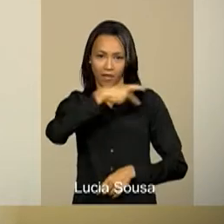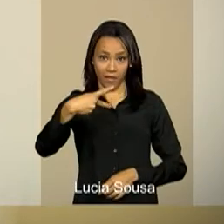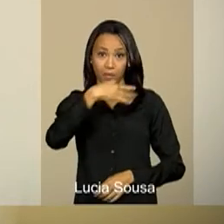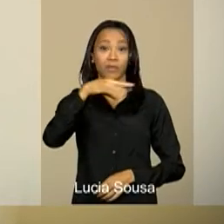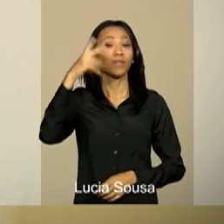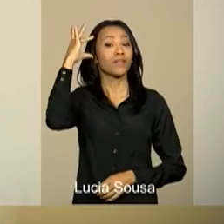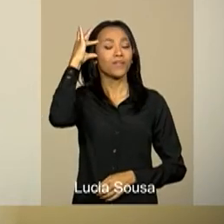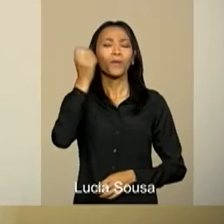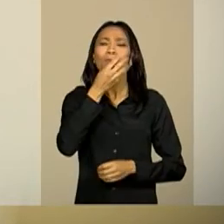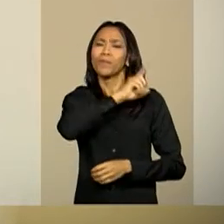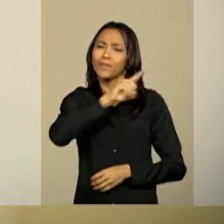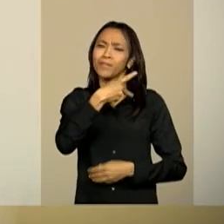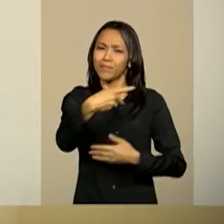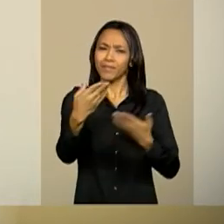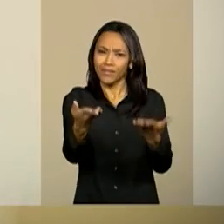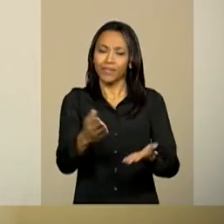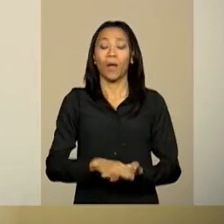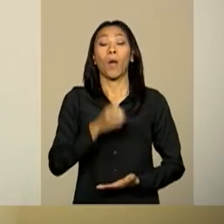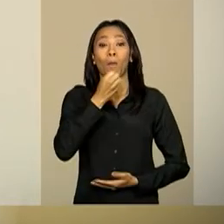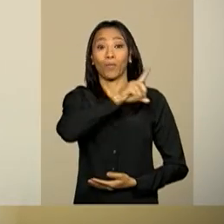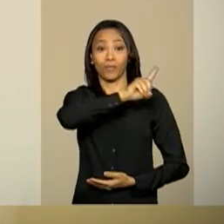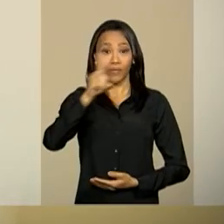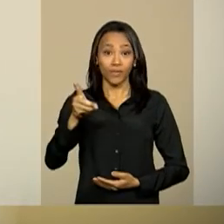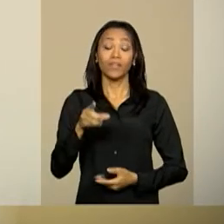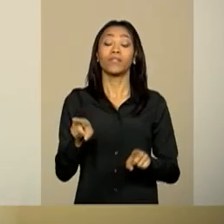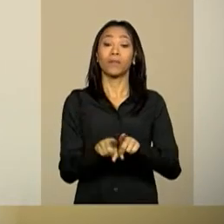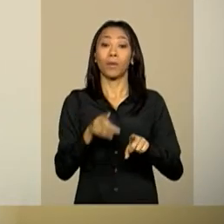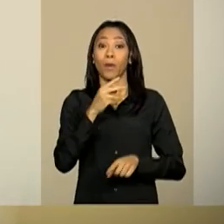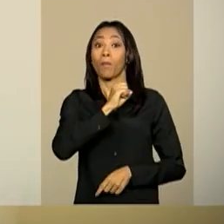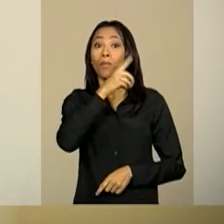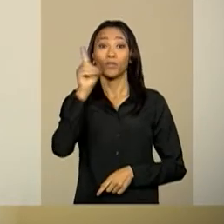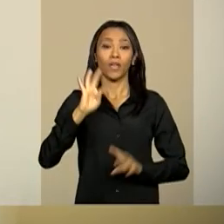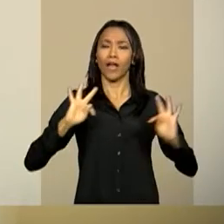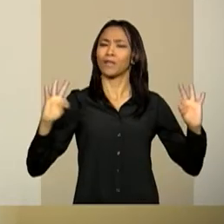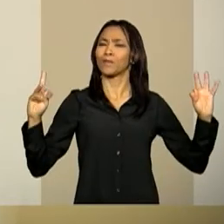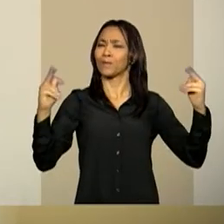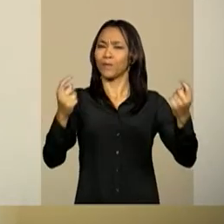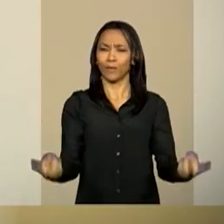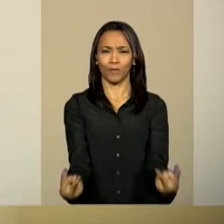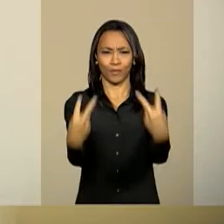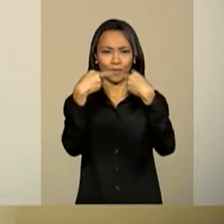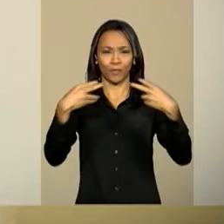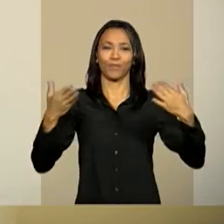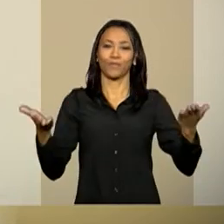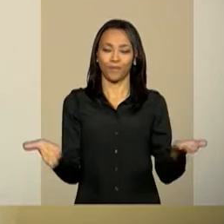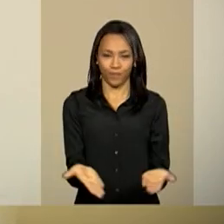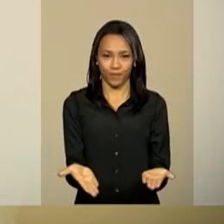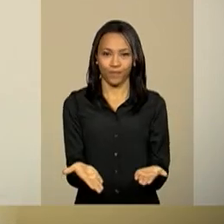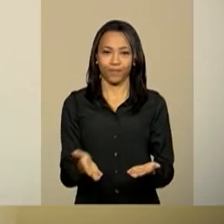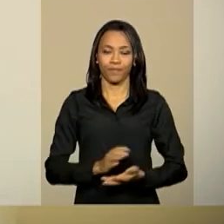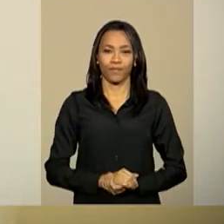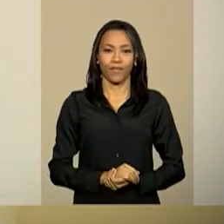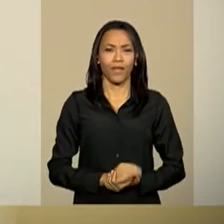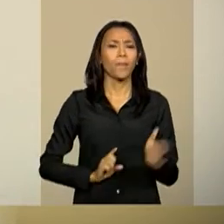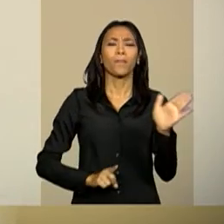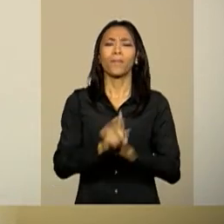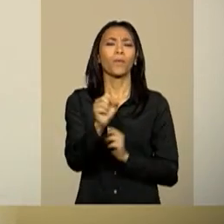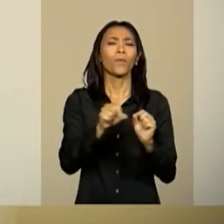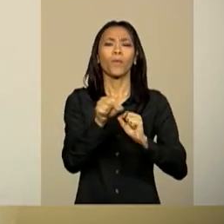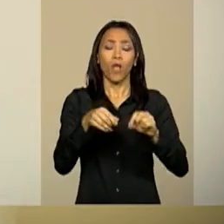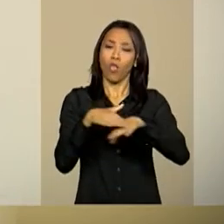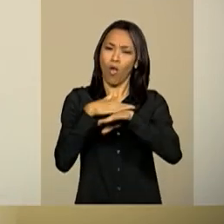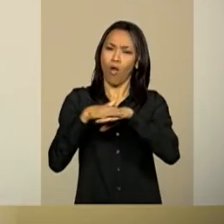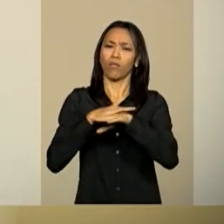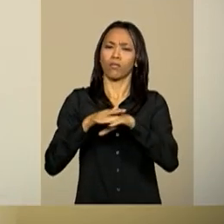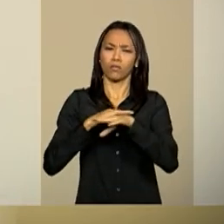com a presidenta Dilma Bom dia presidenta Bom dia Luciano e Bom dia a todos os ouvintes que nos acompanham hoje no Café presidenta a